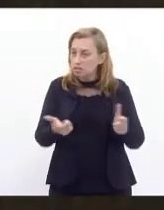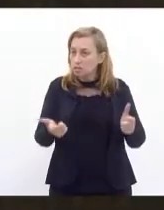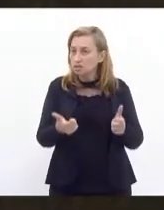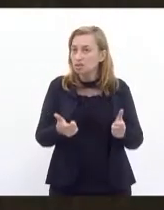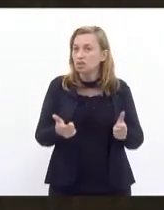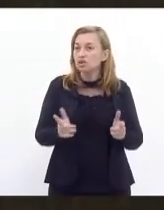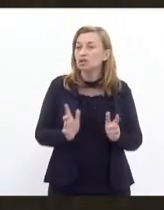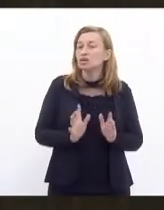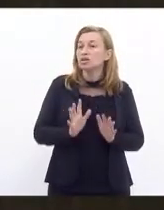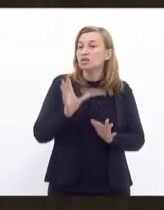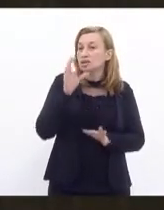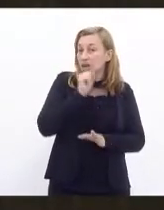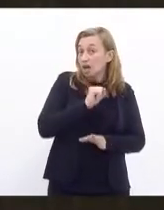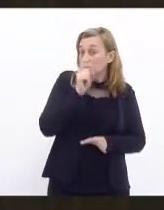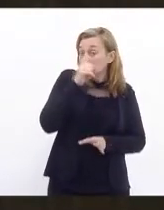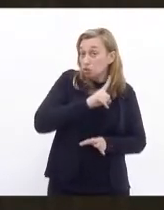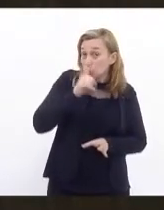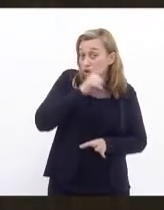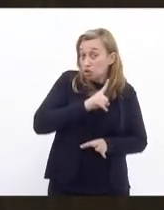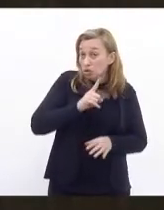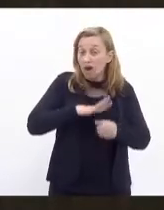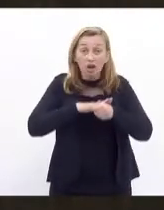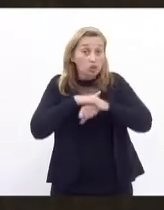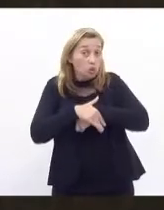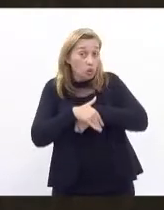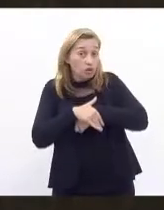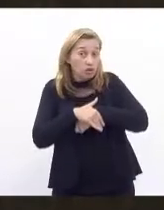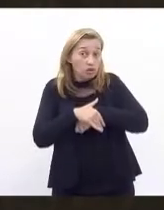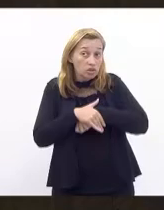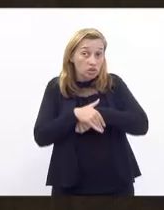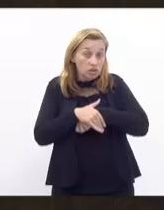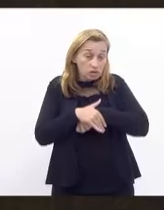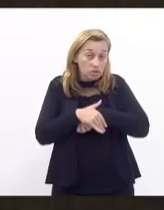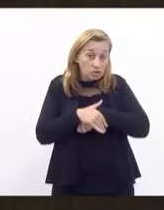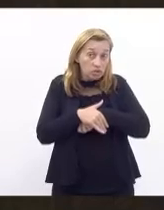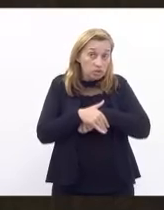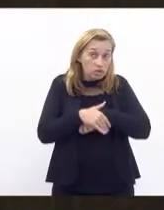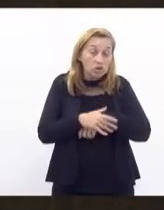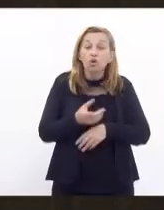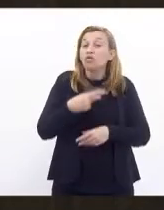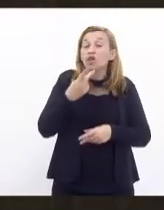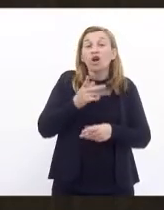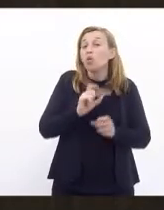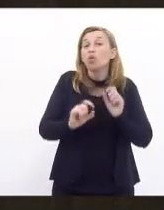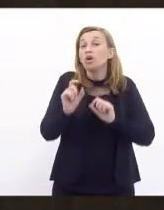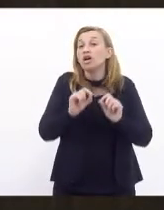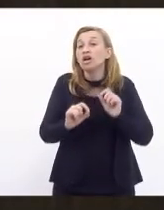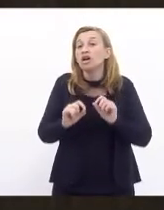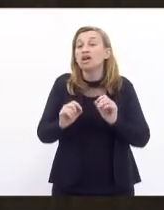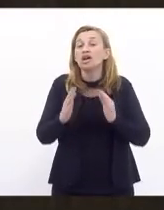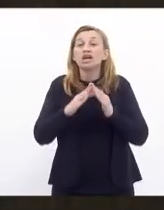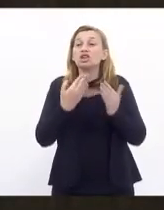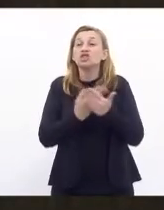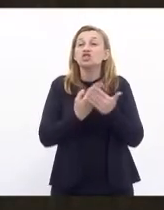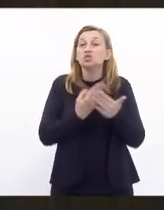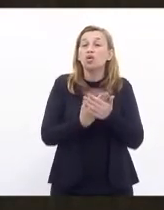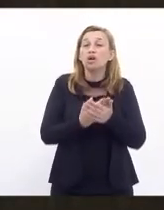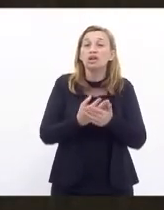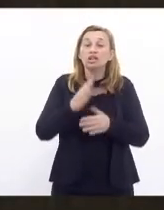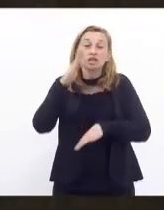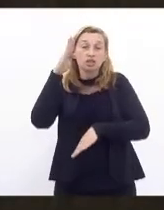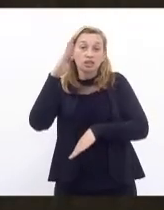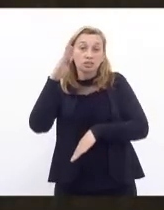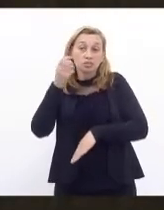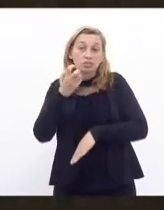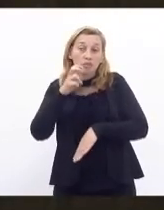nos finais de semana, se estende no turno da noite, quando as escolas funcionam durante o dia. E o que falar das escolas que funcionam em 3 turnos consecutivos?